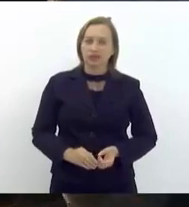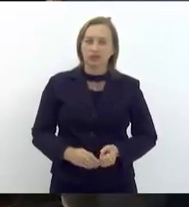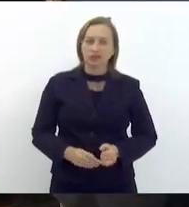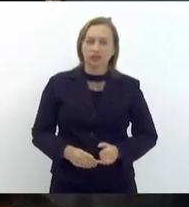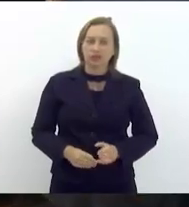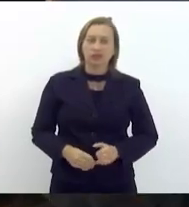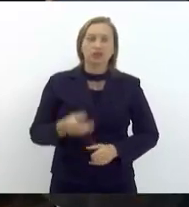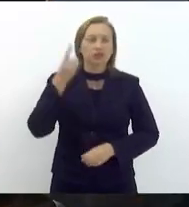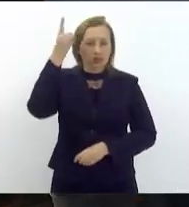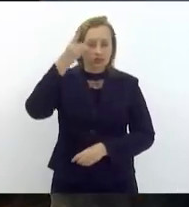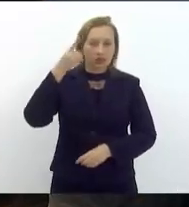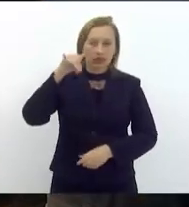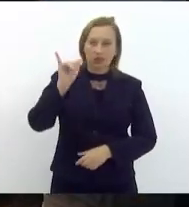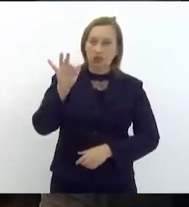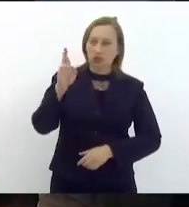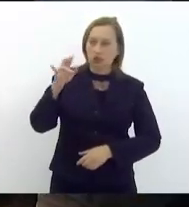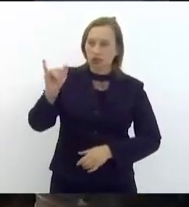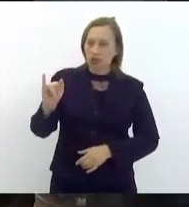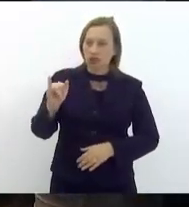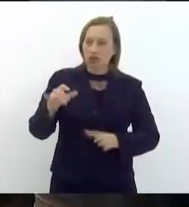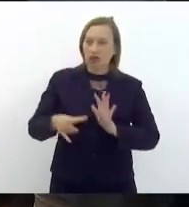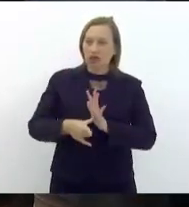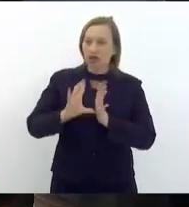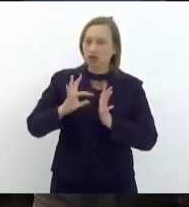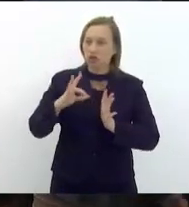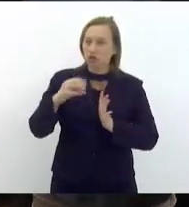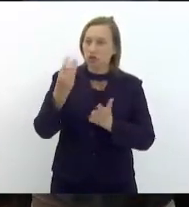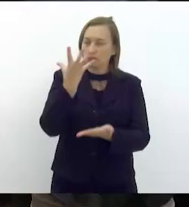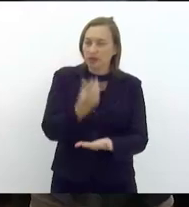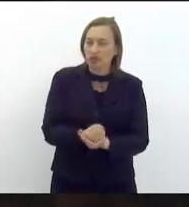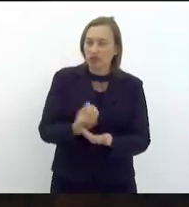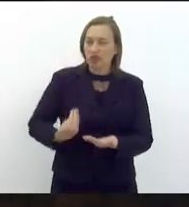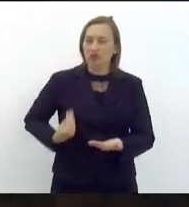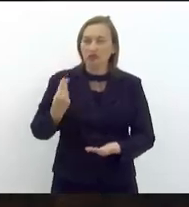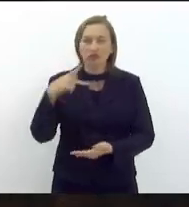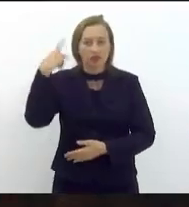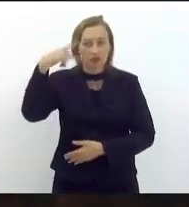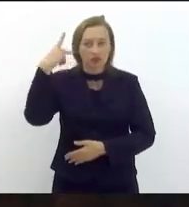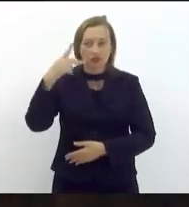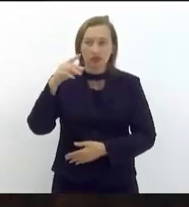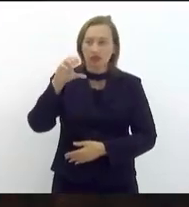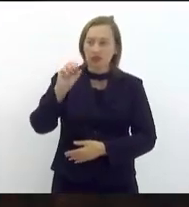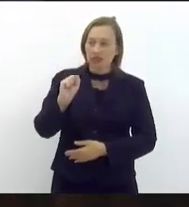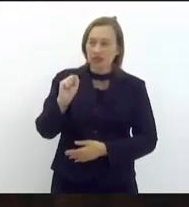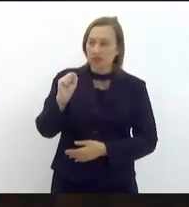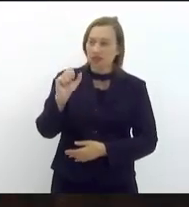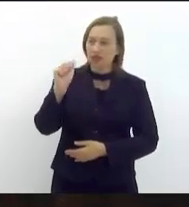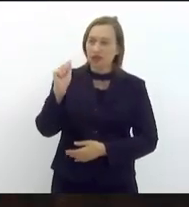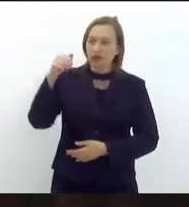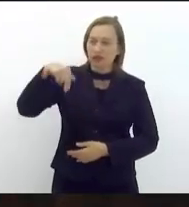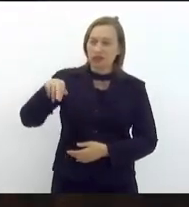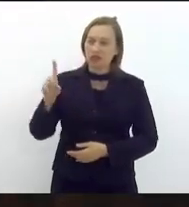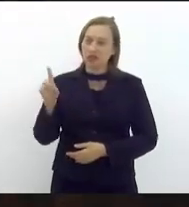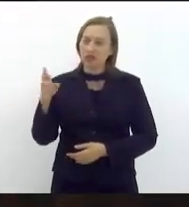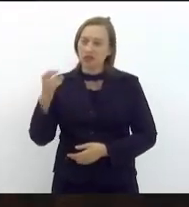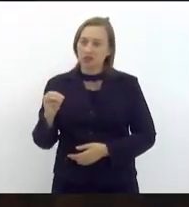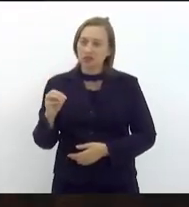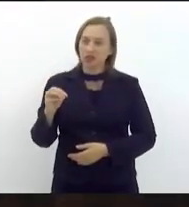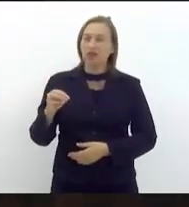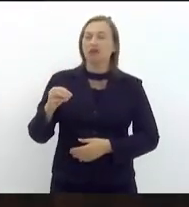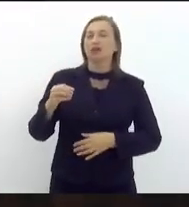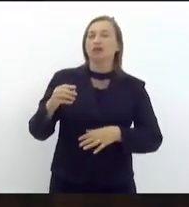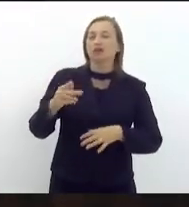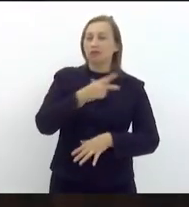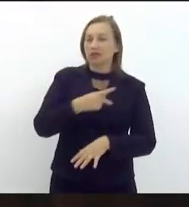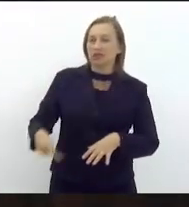Deputado Iuri antes mas nada só para registrar a presença do vereador Sandro rito tá aqui o presidente da Câmara de Resende